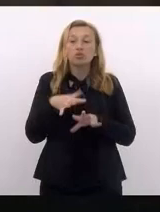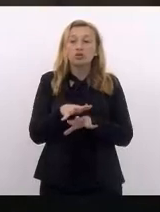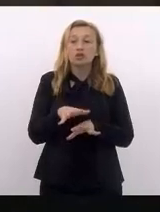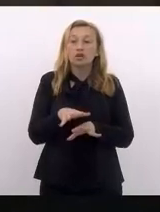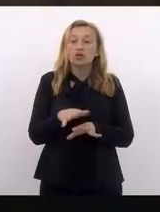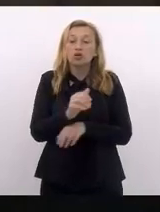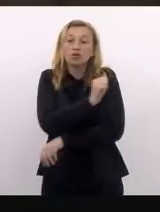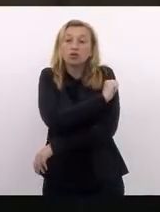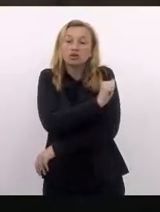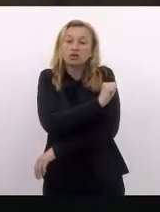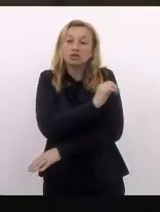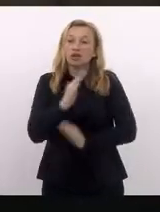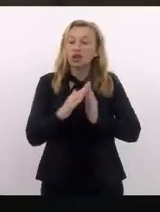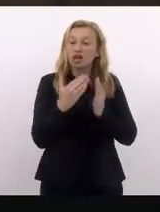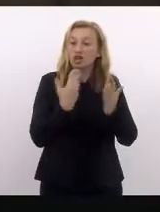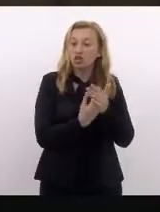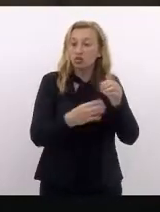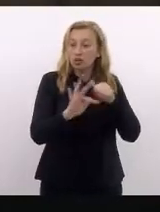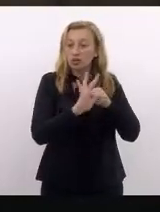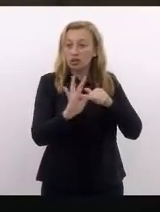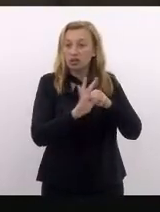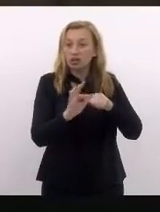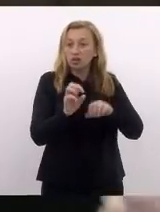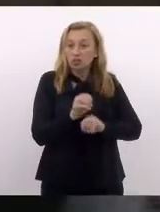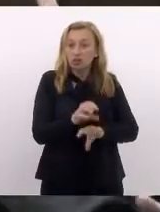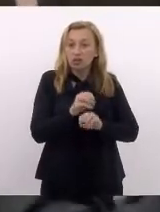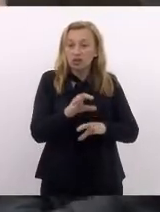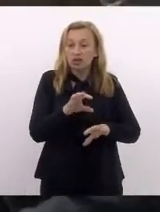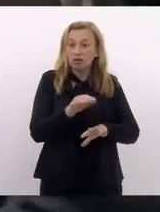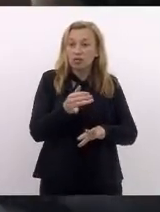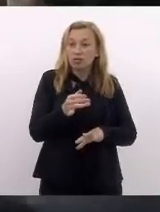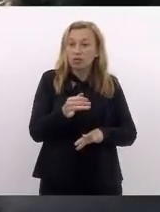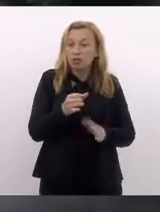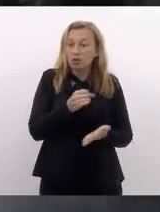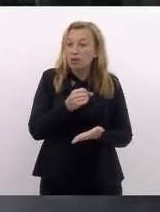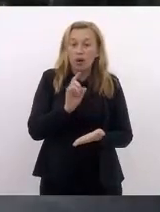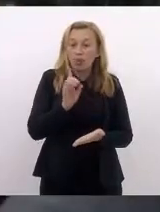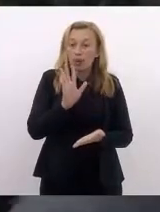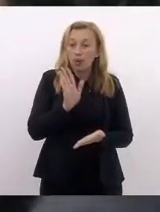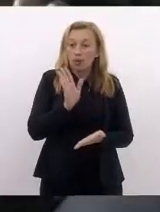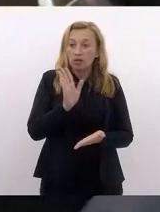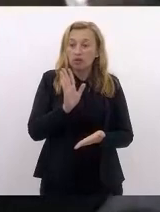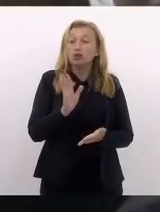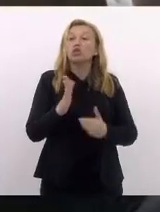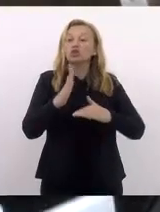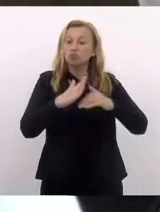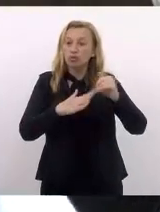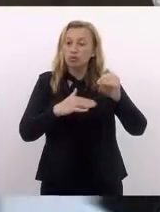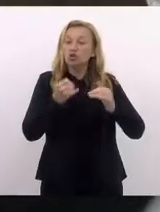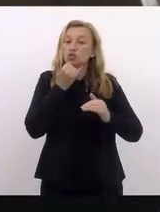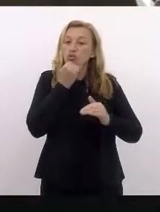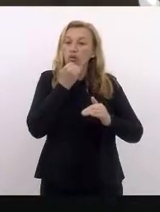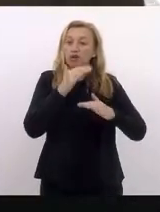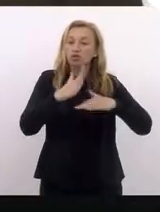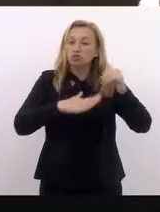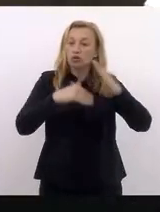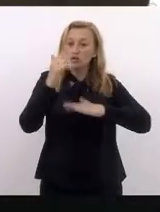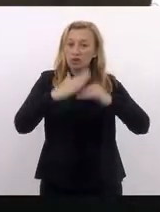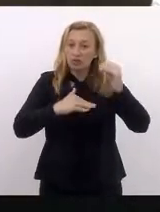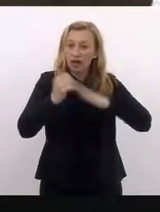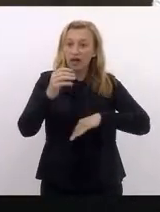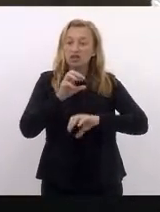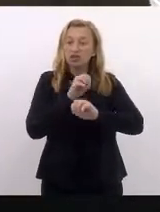os alunos da Faetec do ensino básico perdão perdão perdão perdão os outros profissionais fiz a confusão os